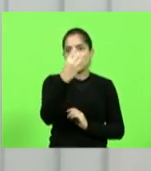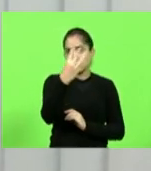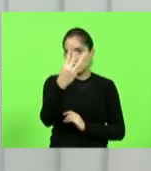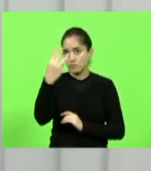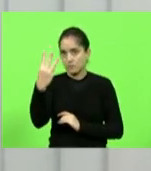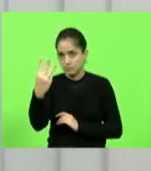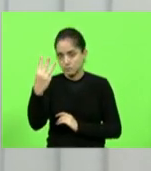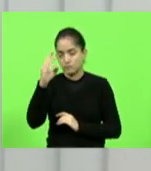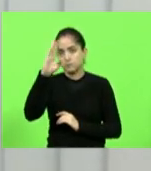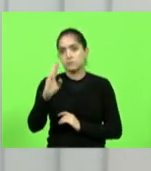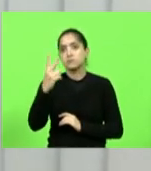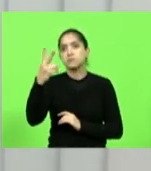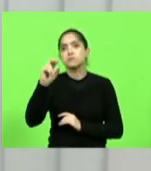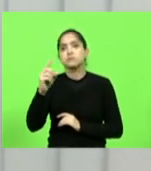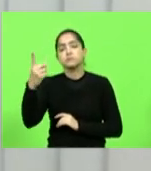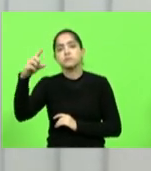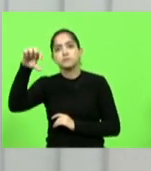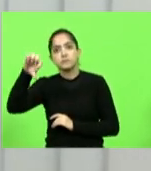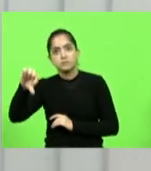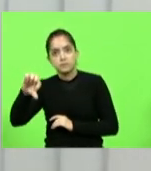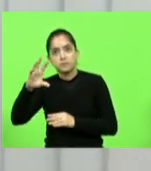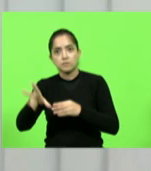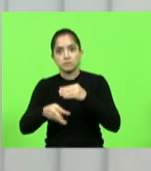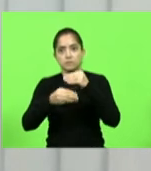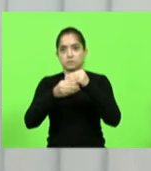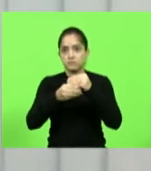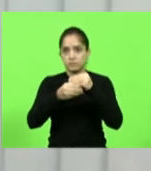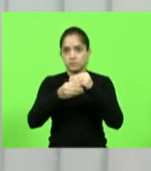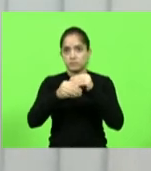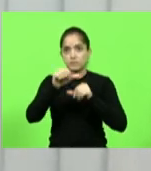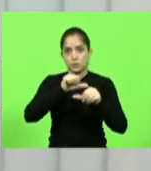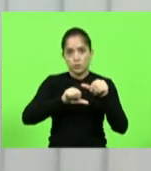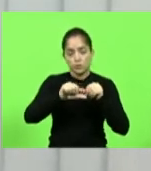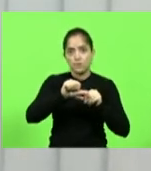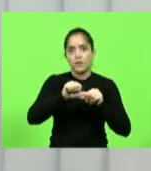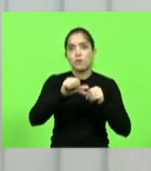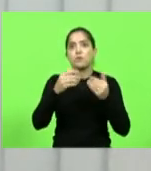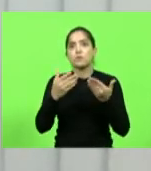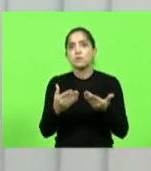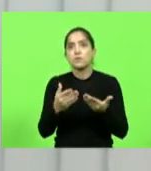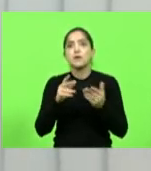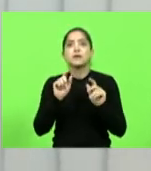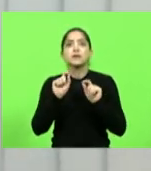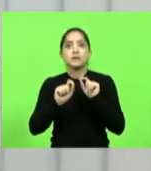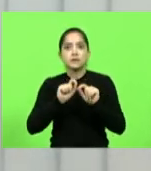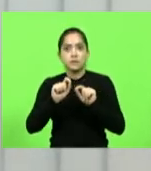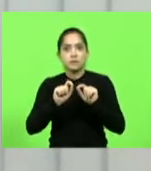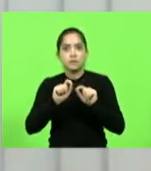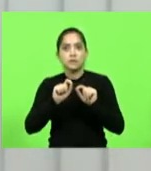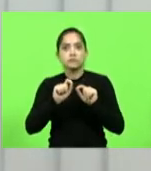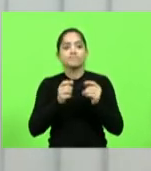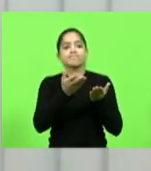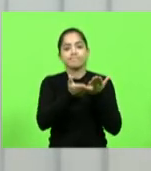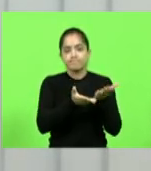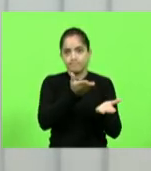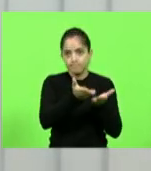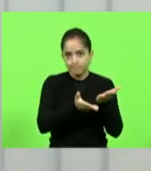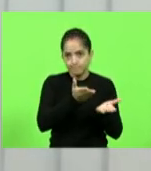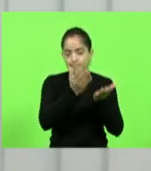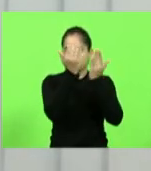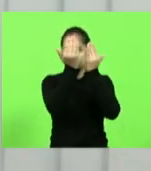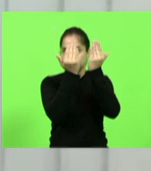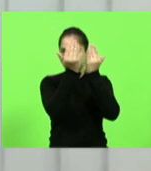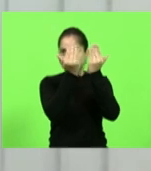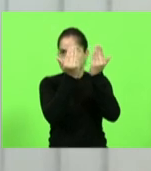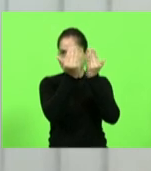de 2019, com a emenda substitutiva global, que trata da prestação dos serviços de psicologia e